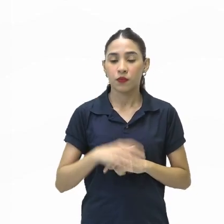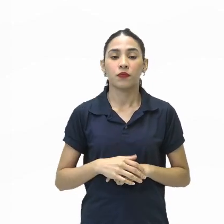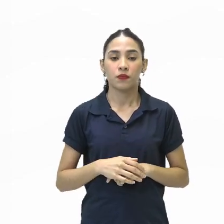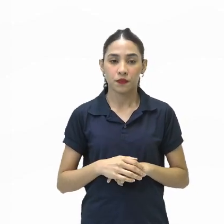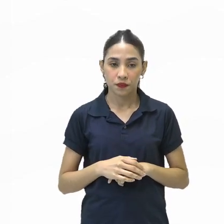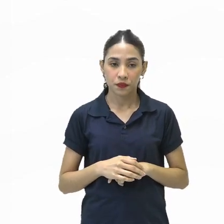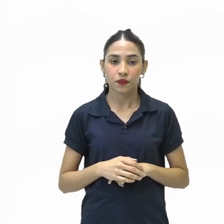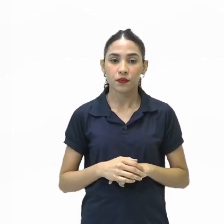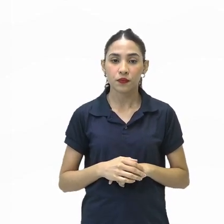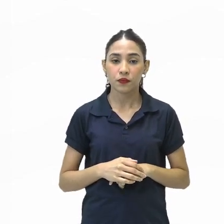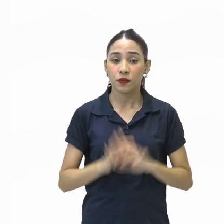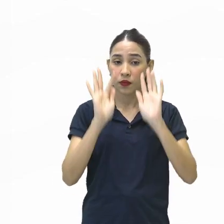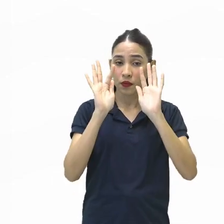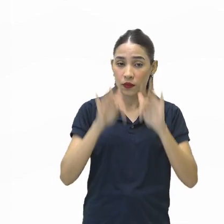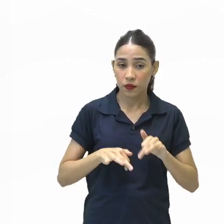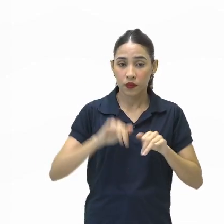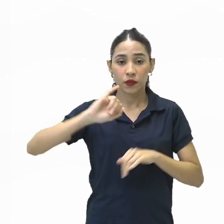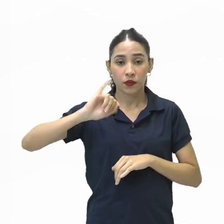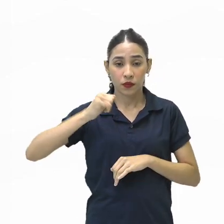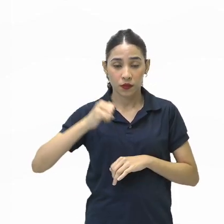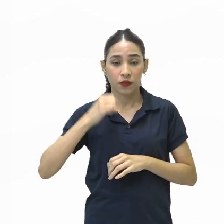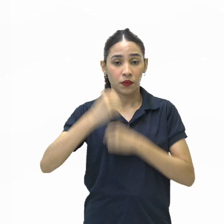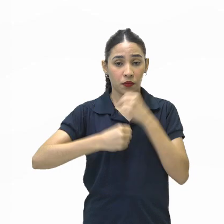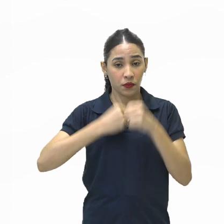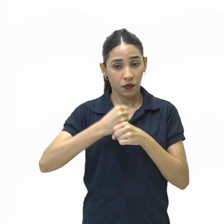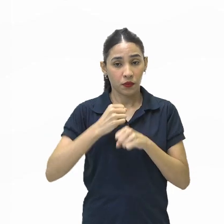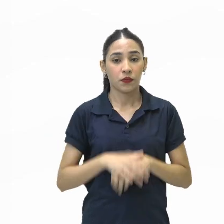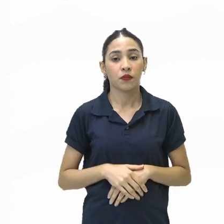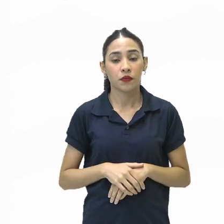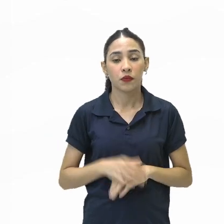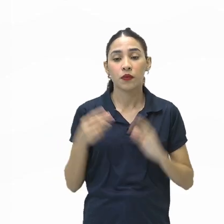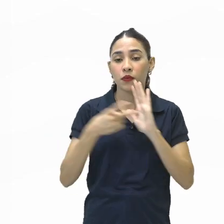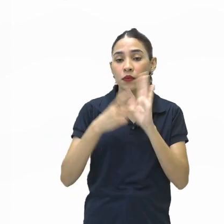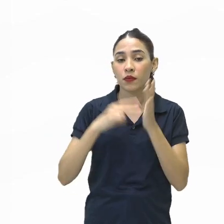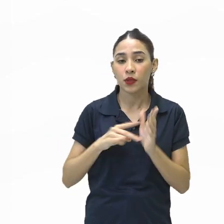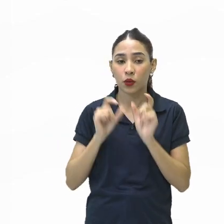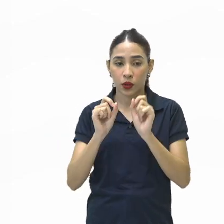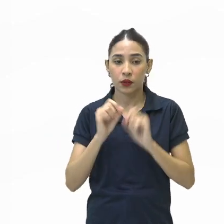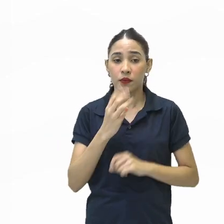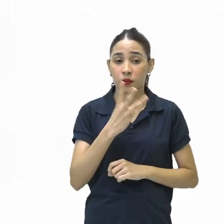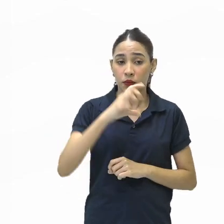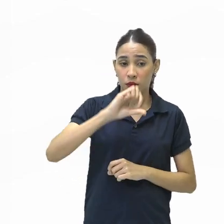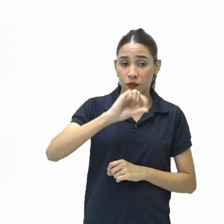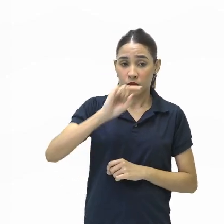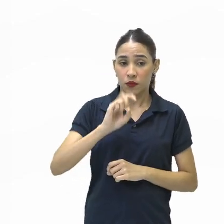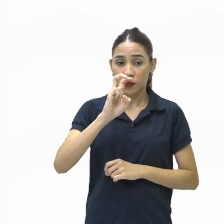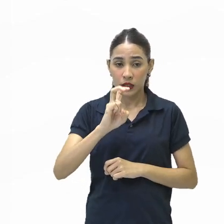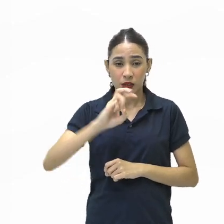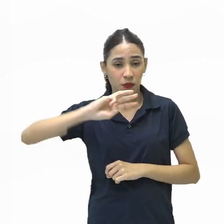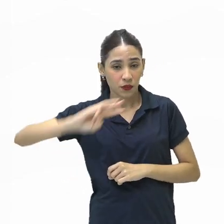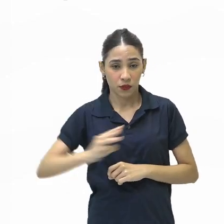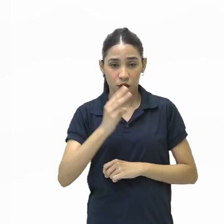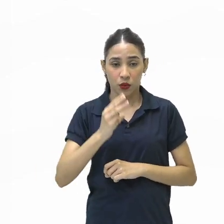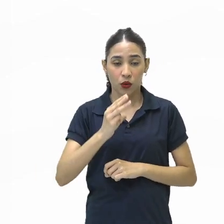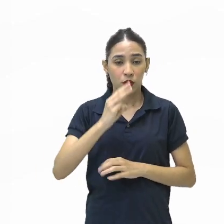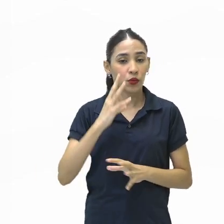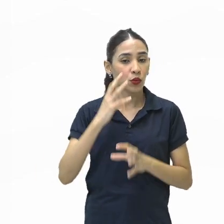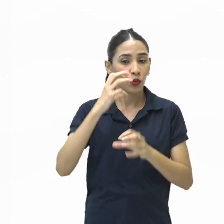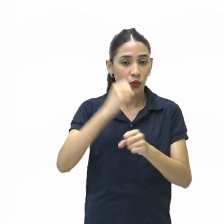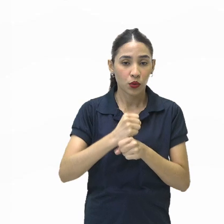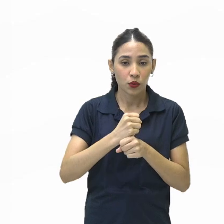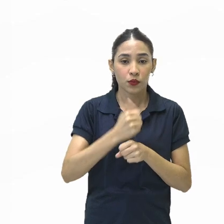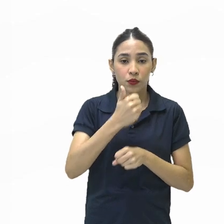38,3% no trimestre encerrado em janeiro deste ano. Isso significa que 39,5 milhões